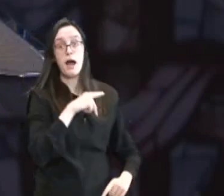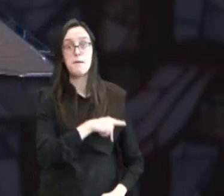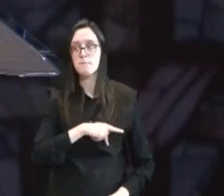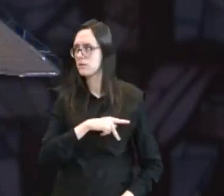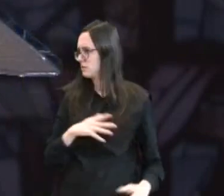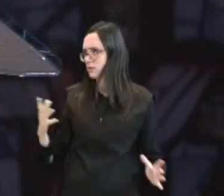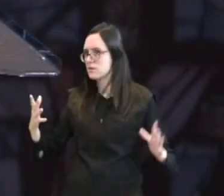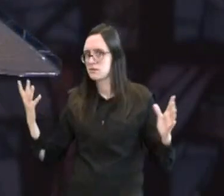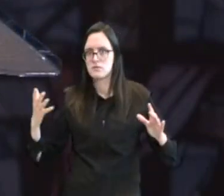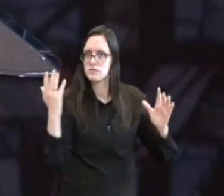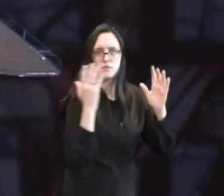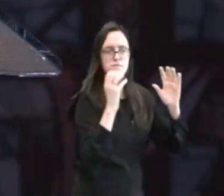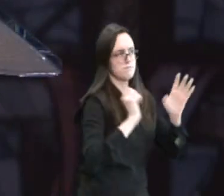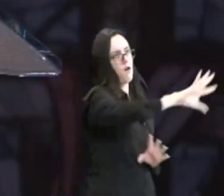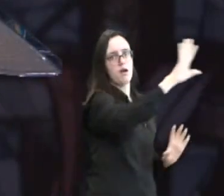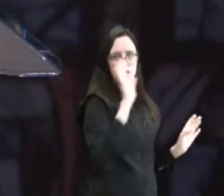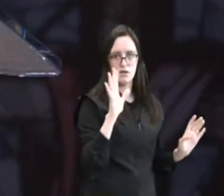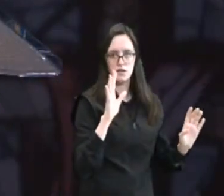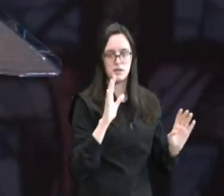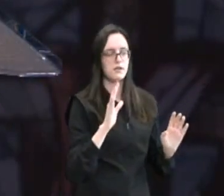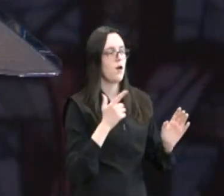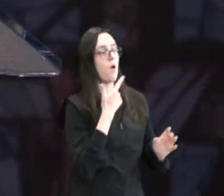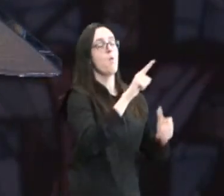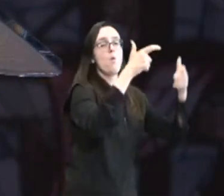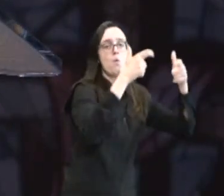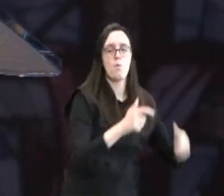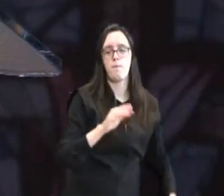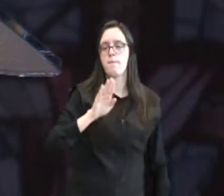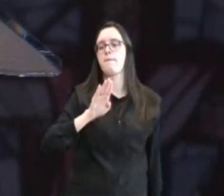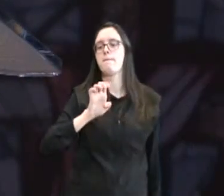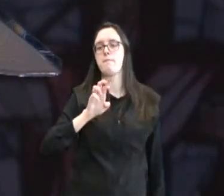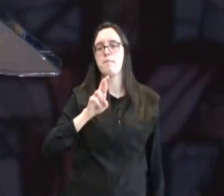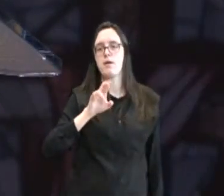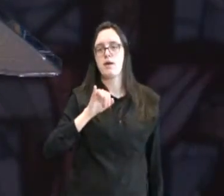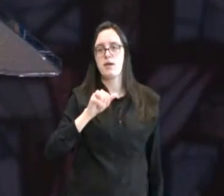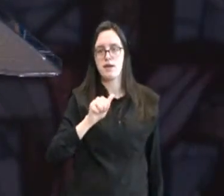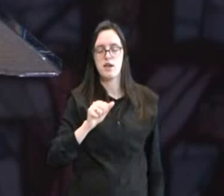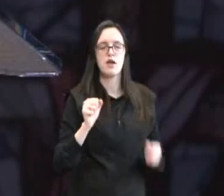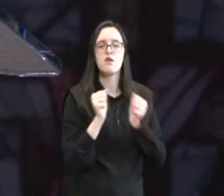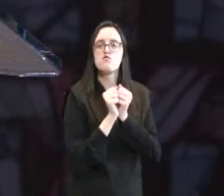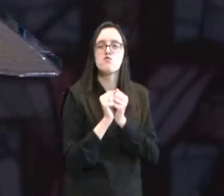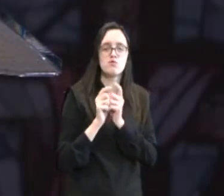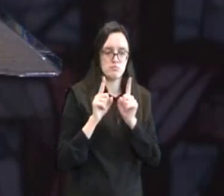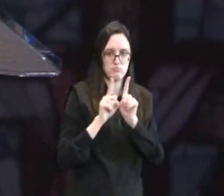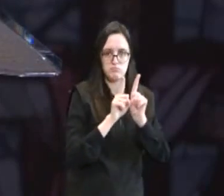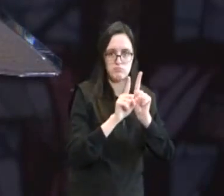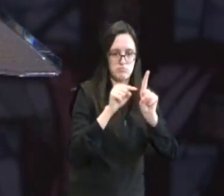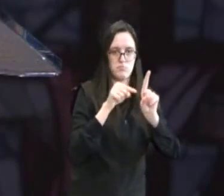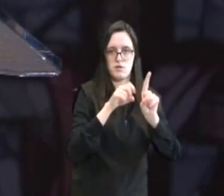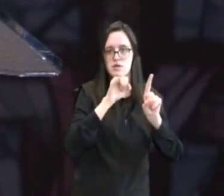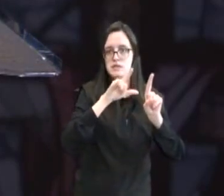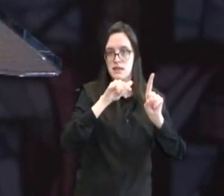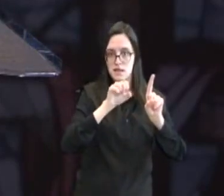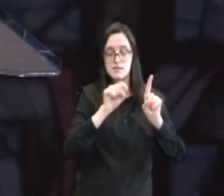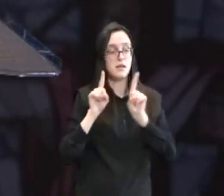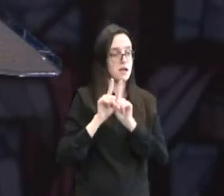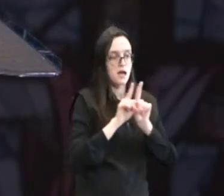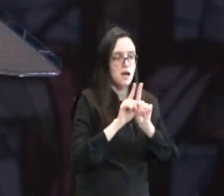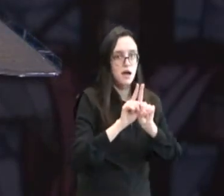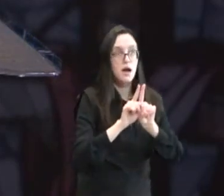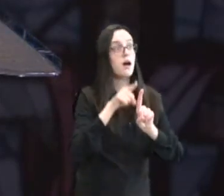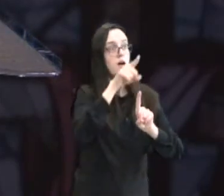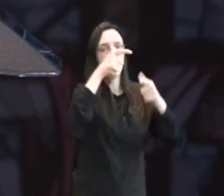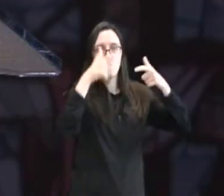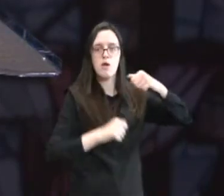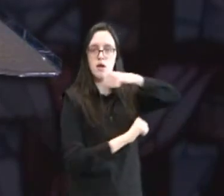teve que sair, e foi para Bereia com Silas, E chegando em Beré, ele já foi para a sinagoga